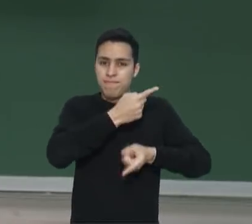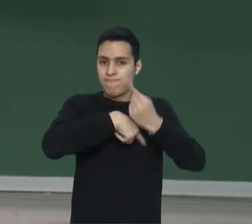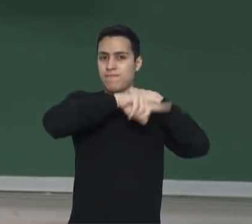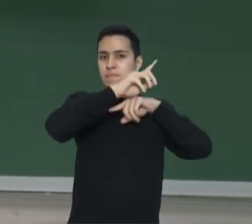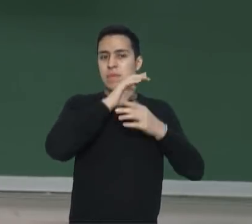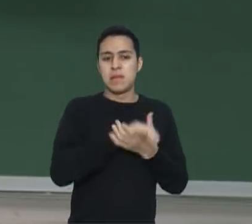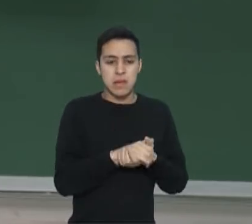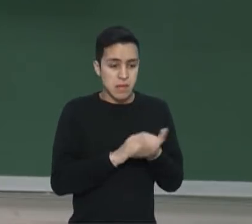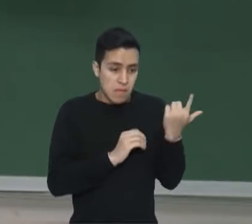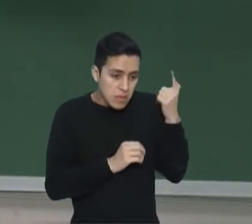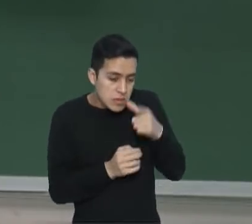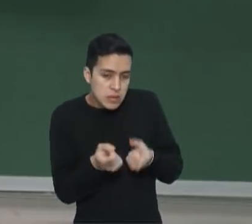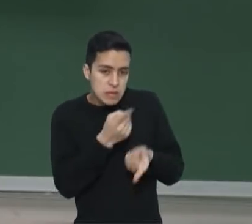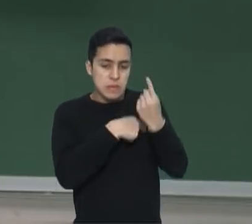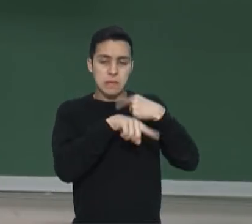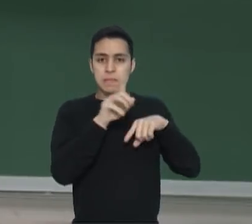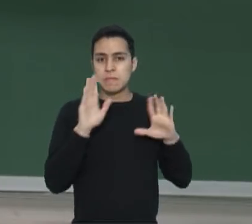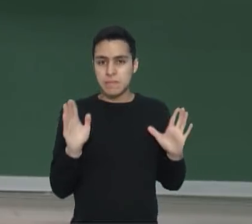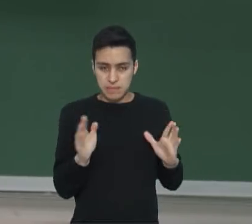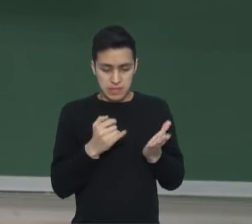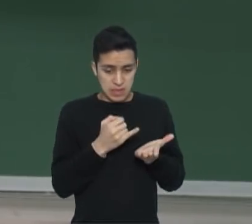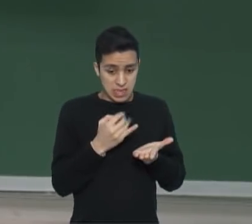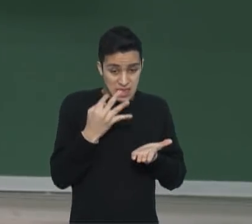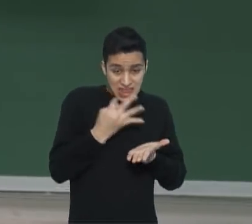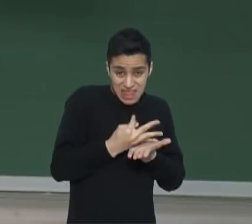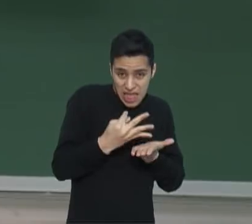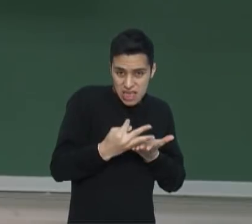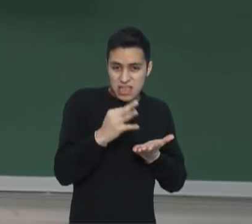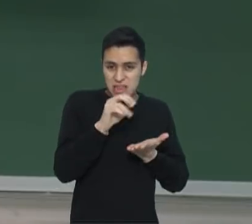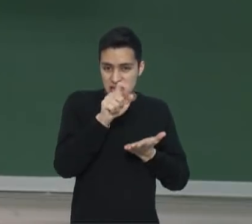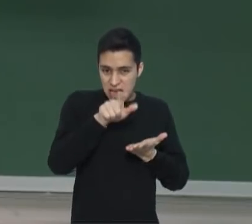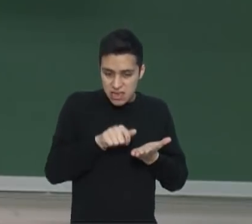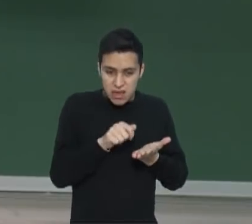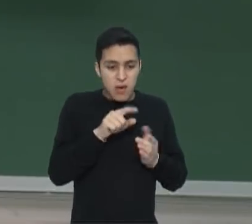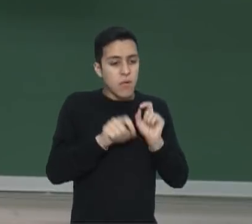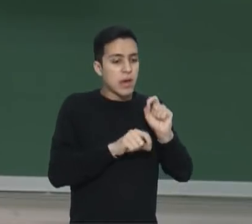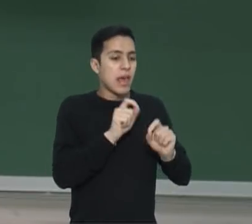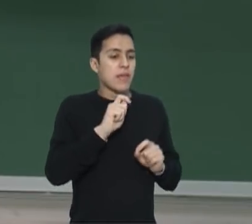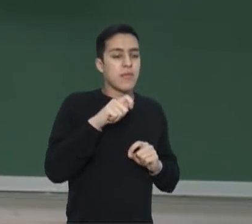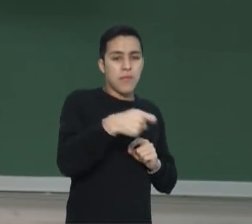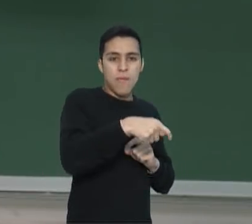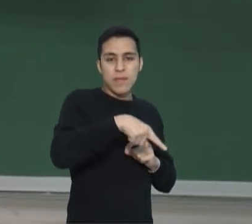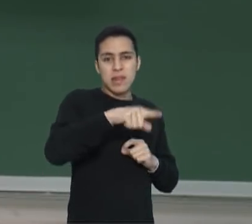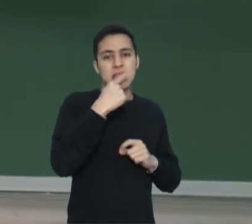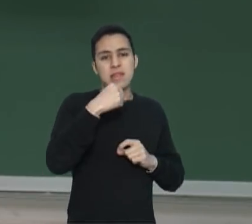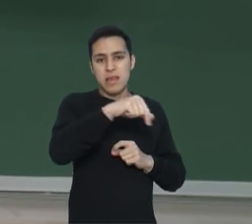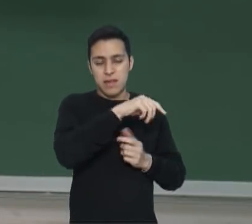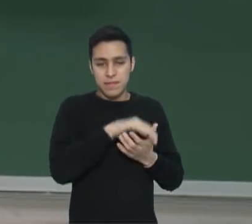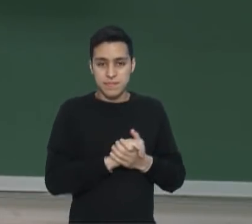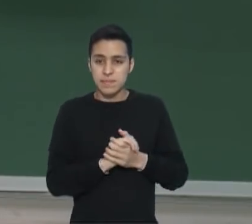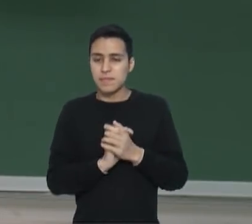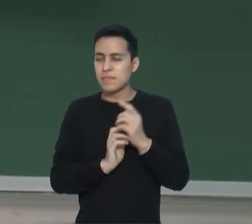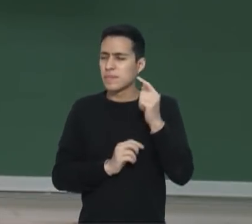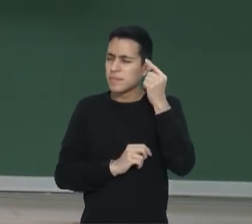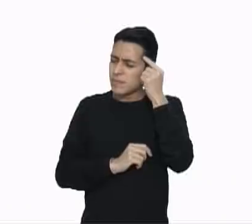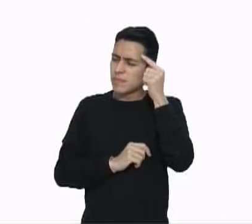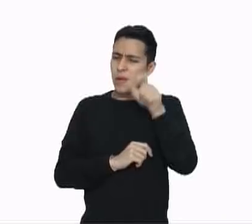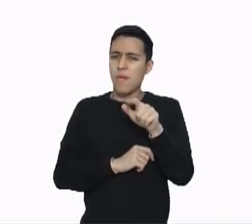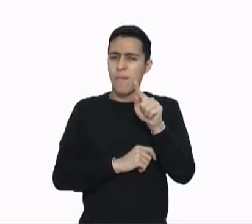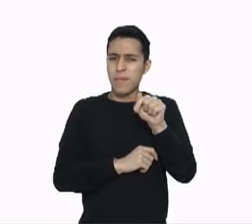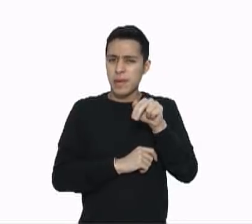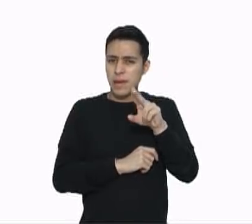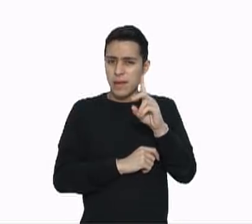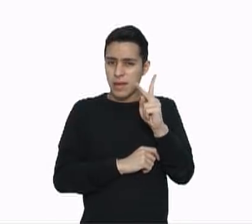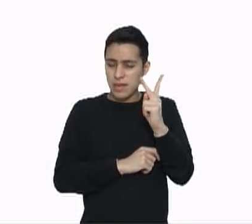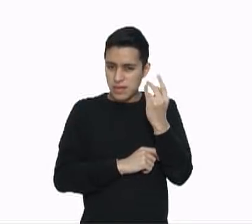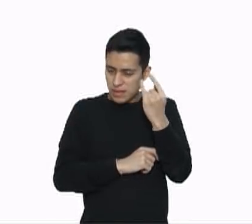a sua manufatura ou a sua indústria. Uma dessas taxações incidia sobre o sal. Gandhi refletiu da seguinte maneira: